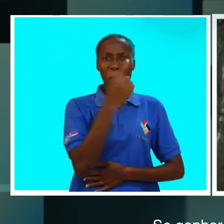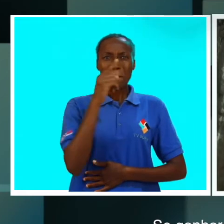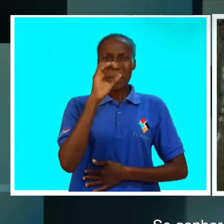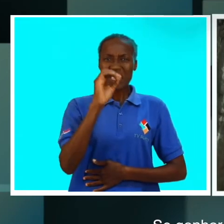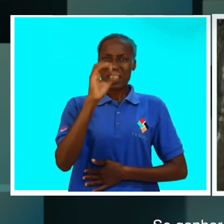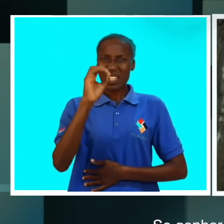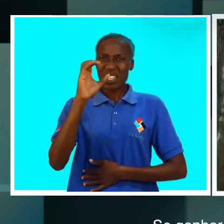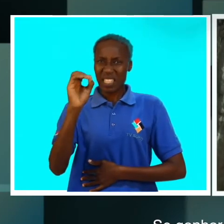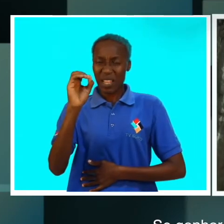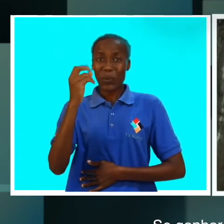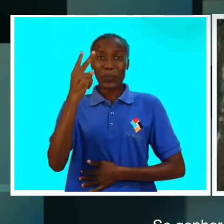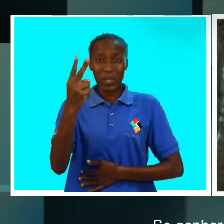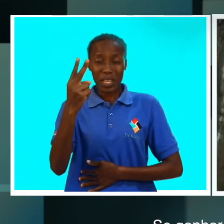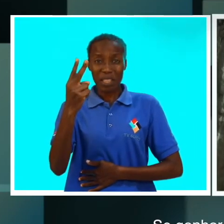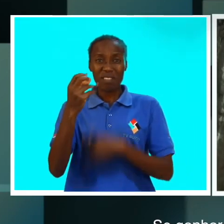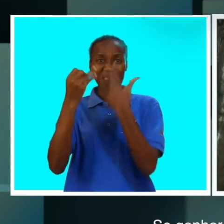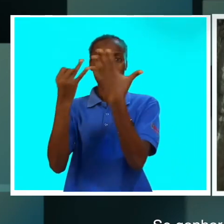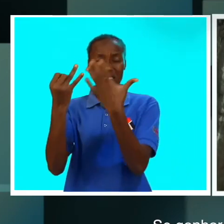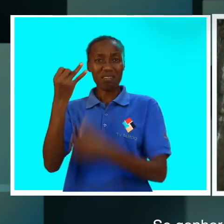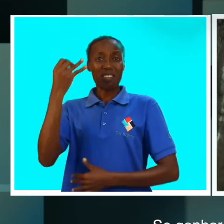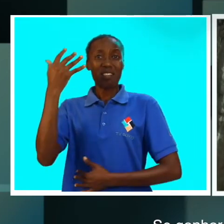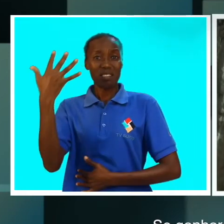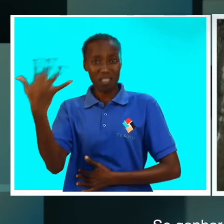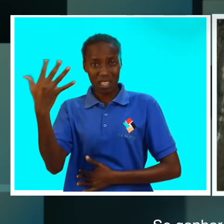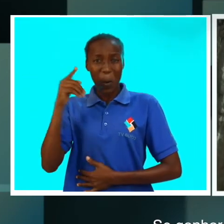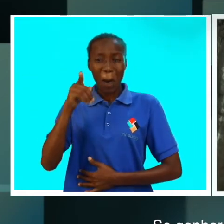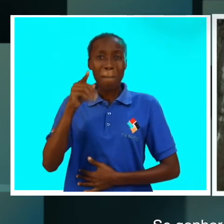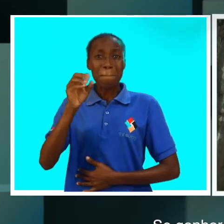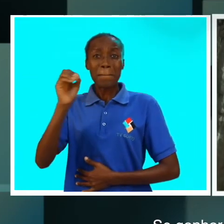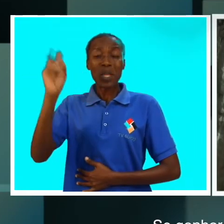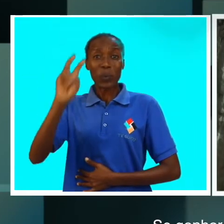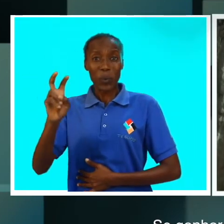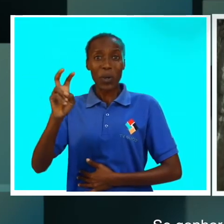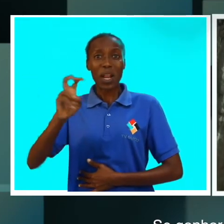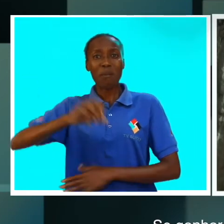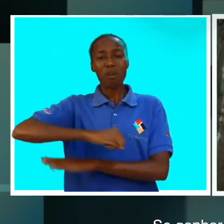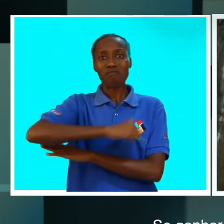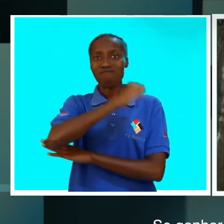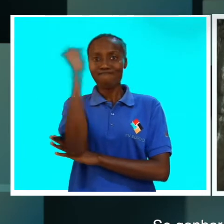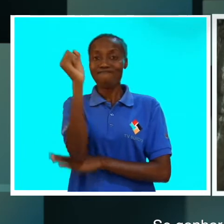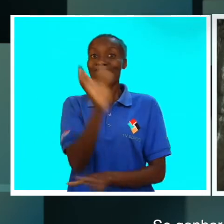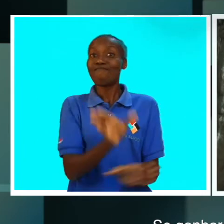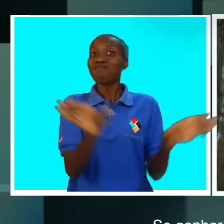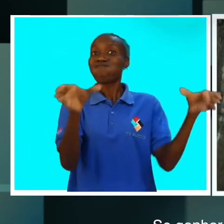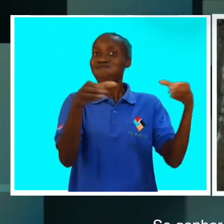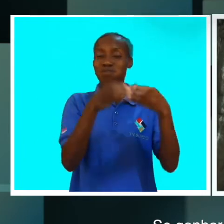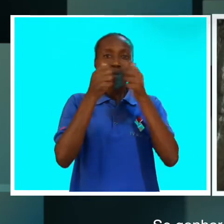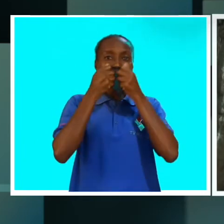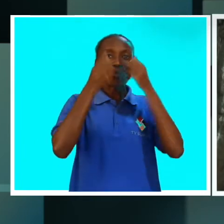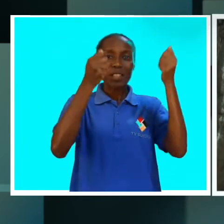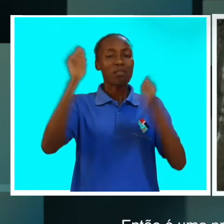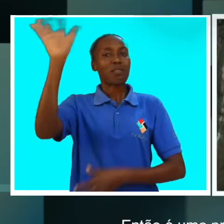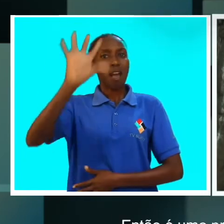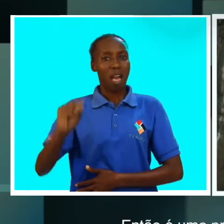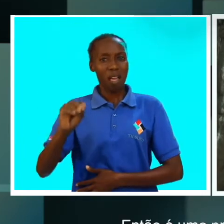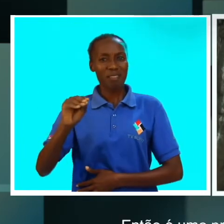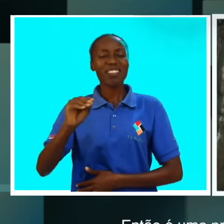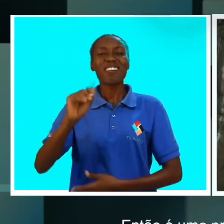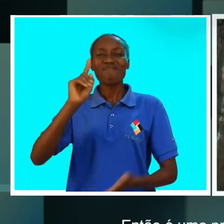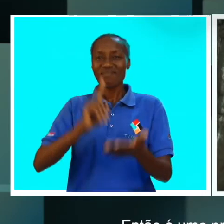275 mil dólares para o vencedor da taça CAF. Então,